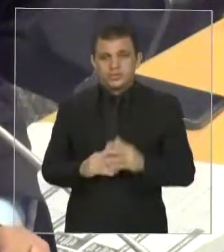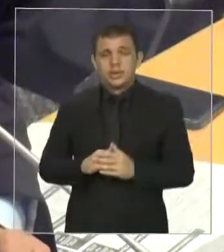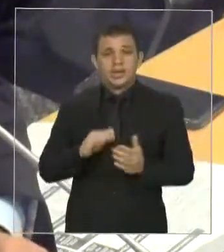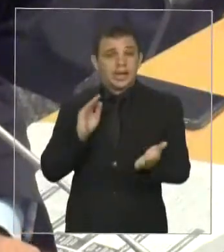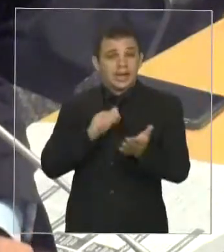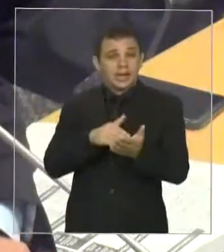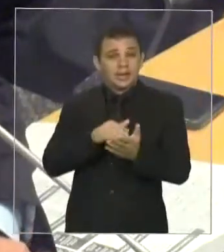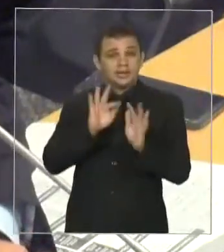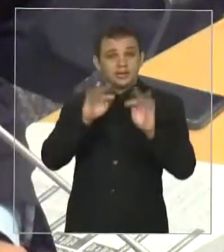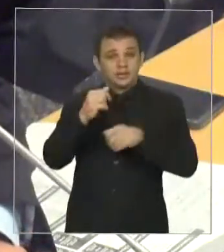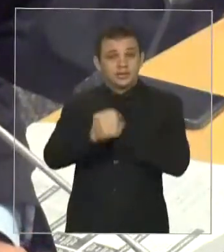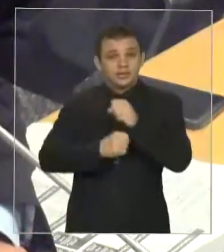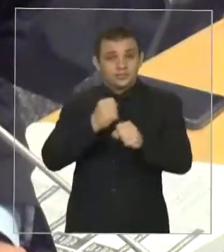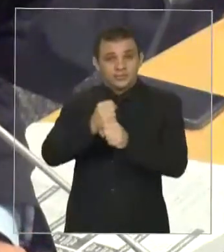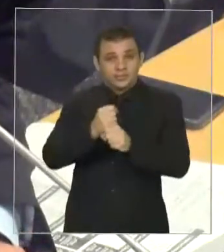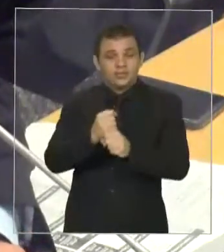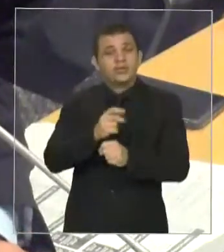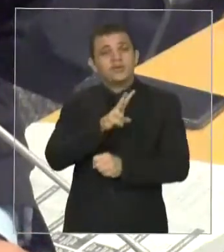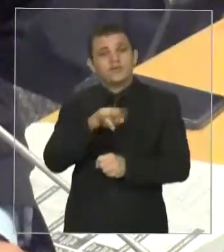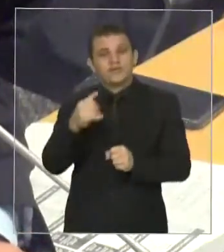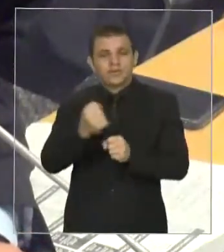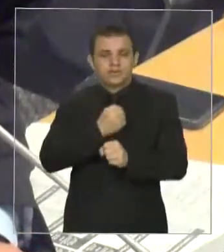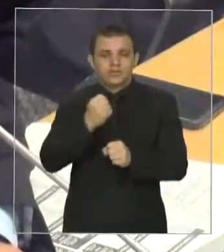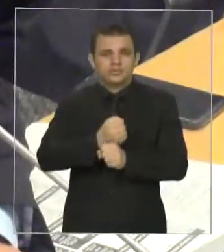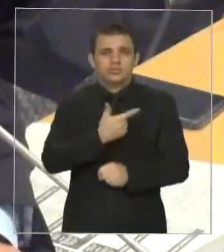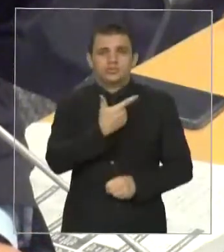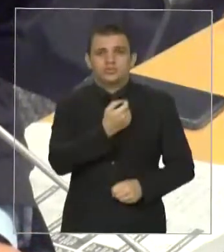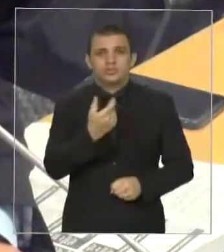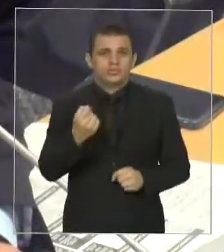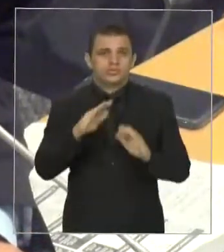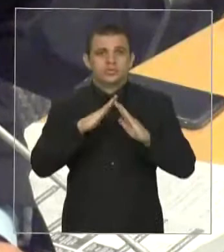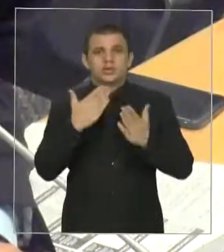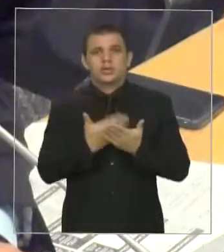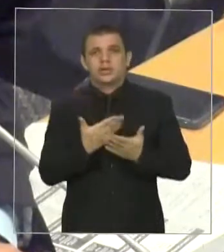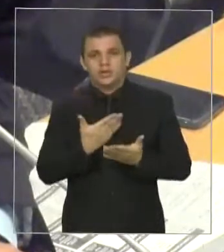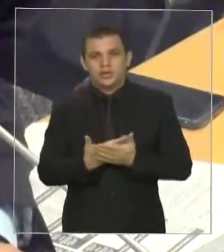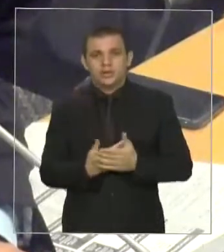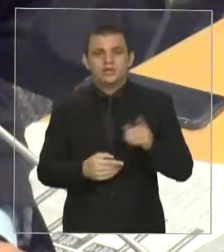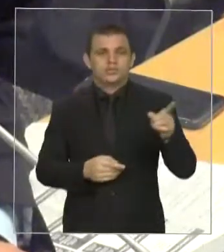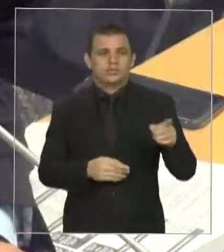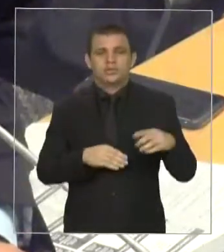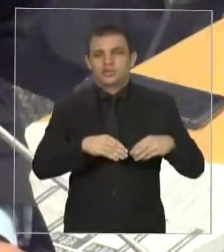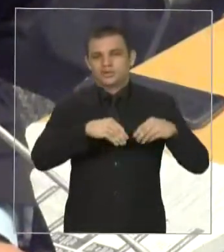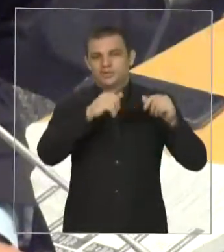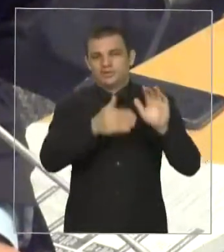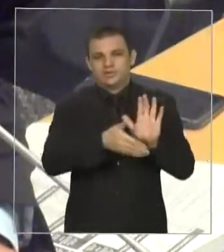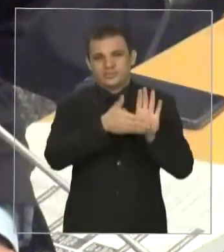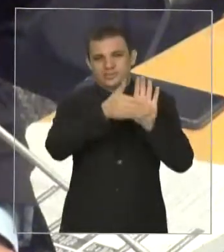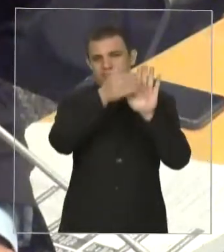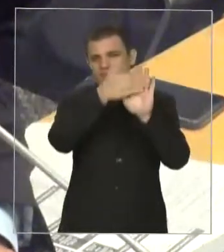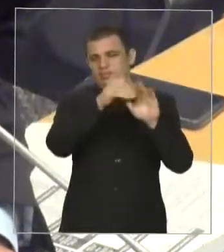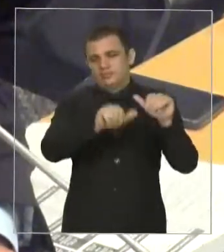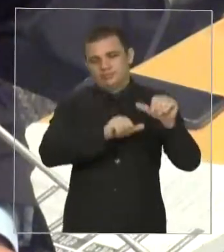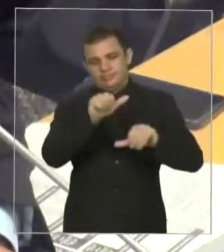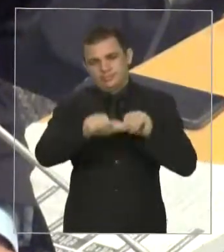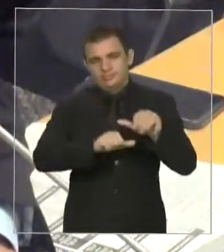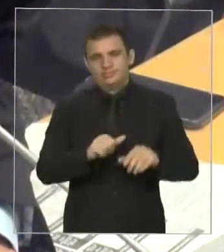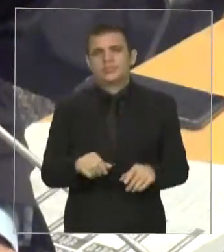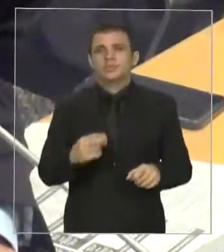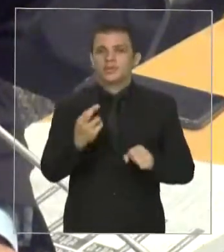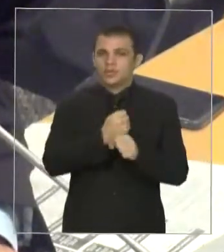terá construído 200 escolas, substituindo as escolas de taipa, além das